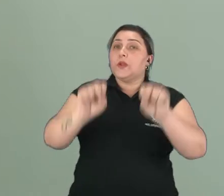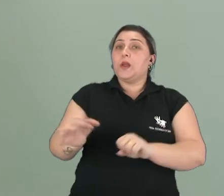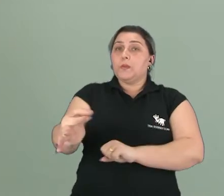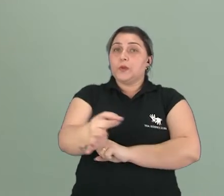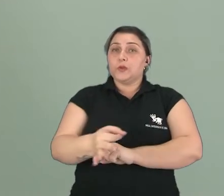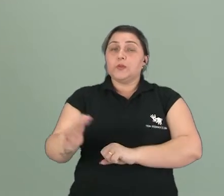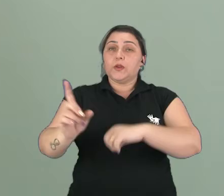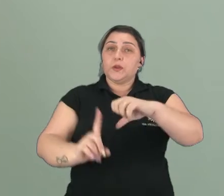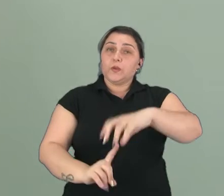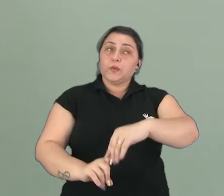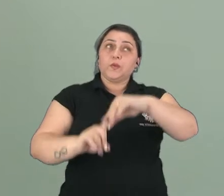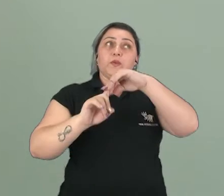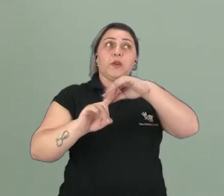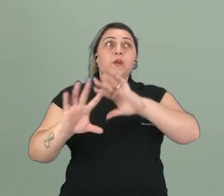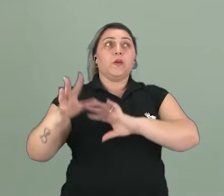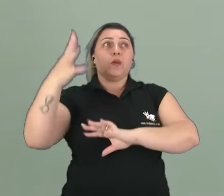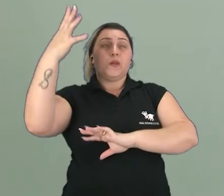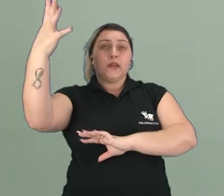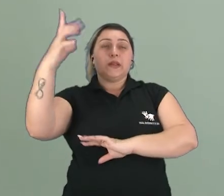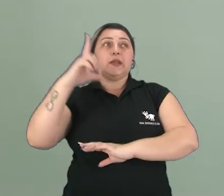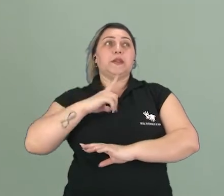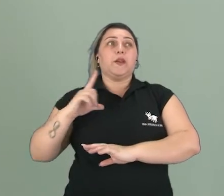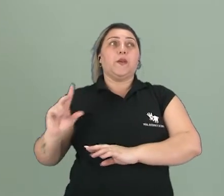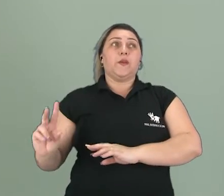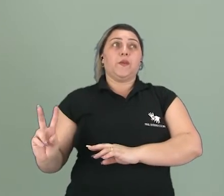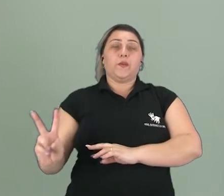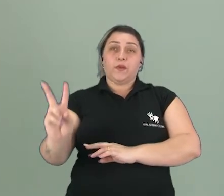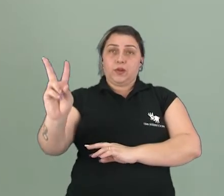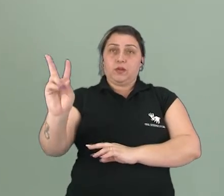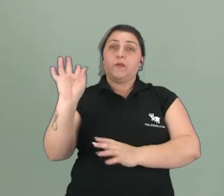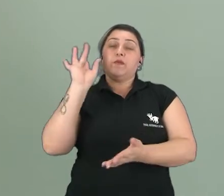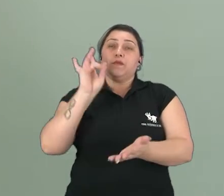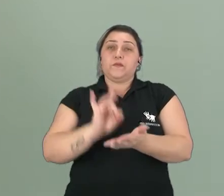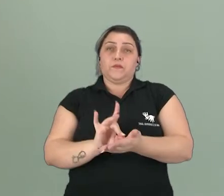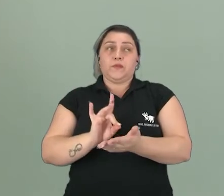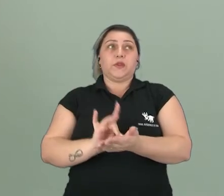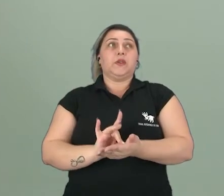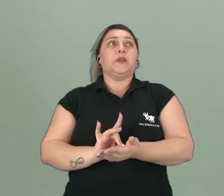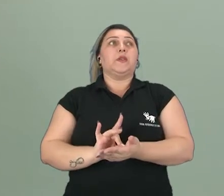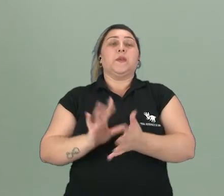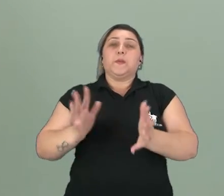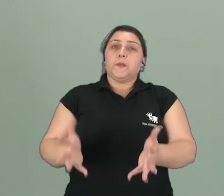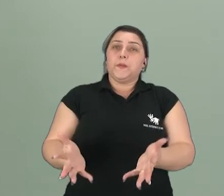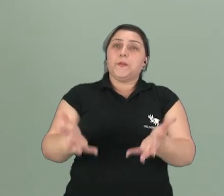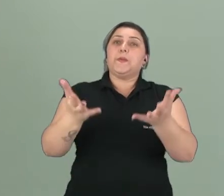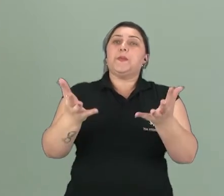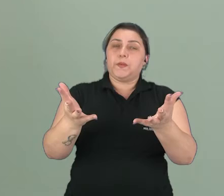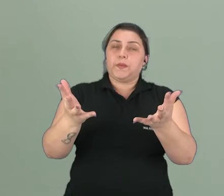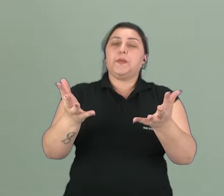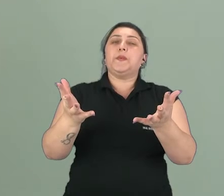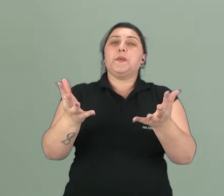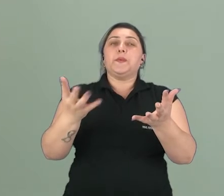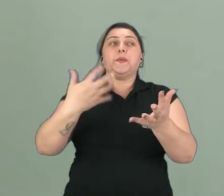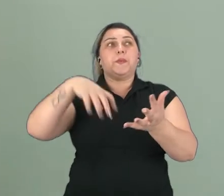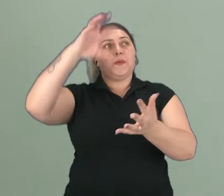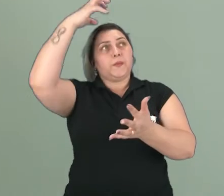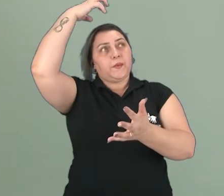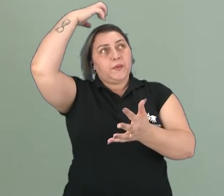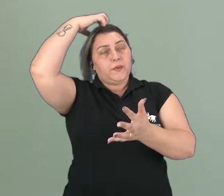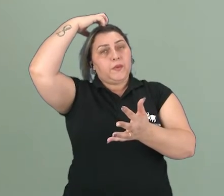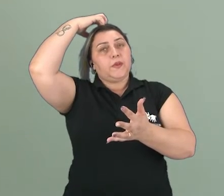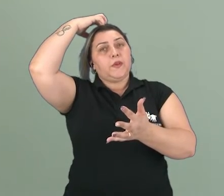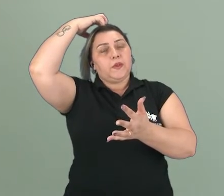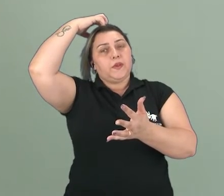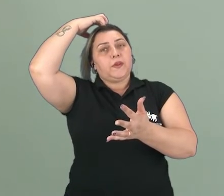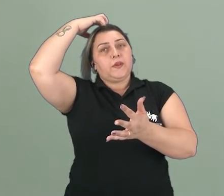moeda onde as coisas passassem a ter um valor fixo e com isso eles incentivaram os reis a